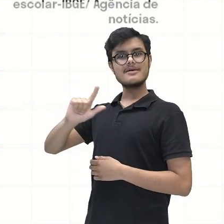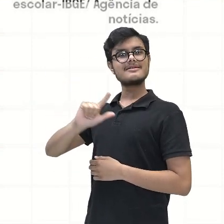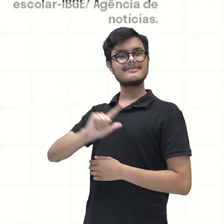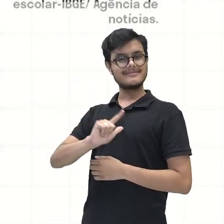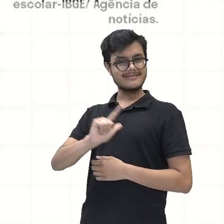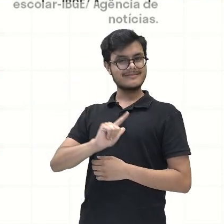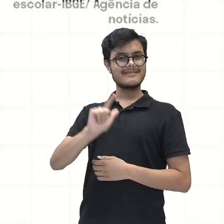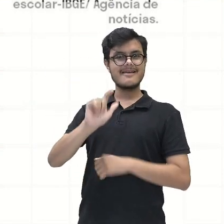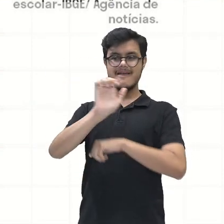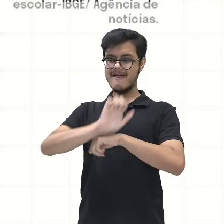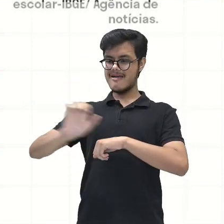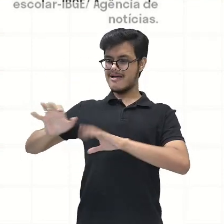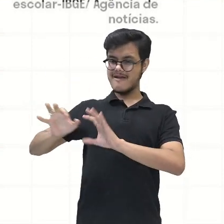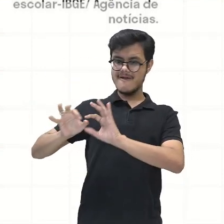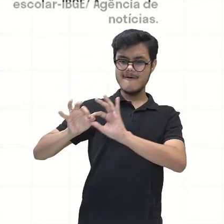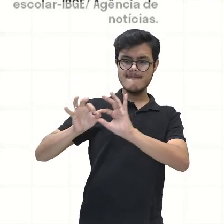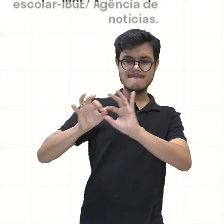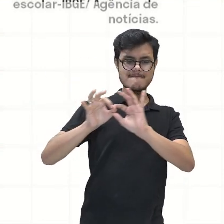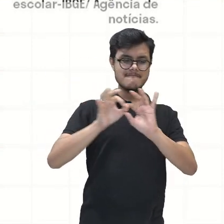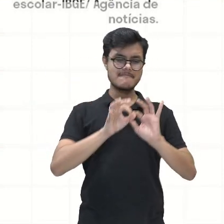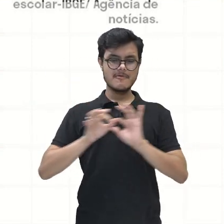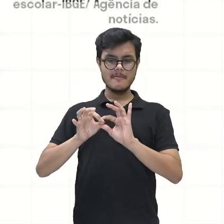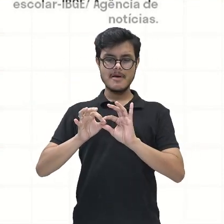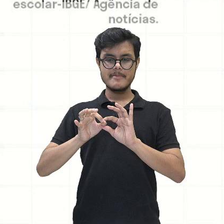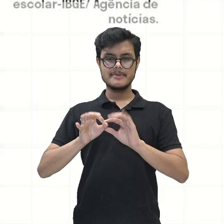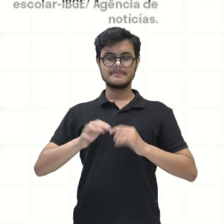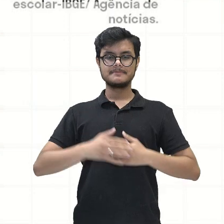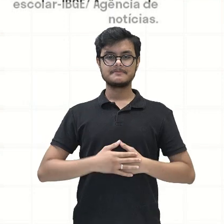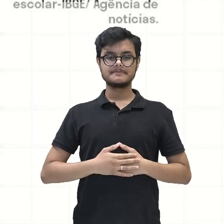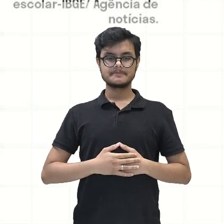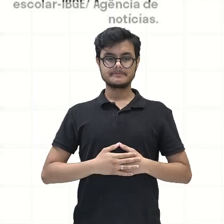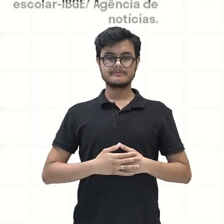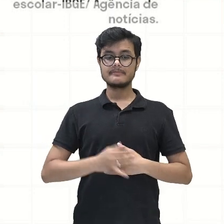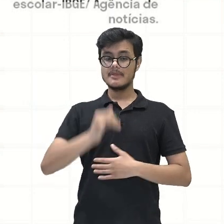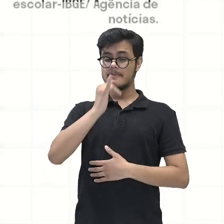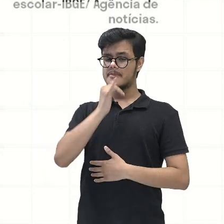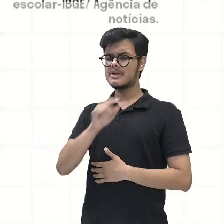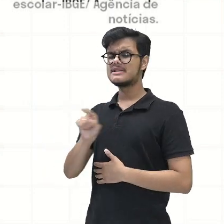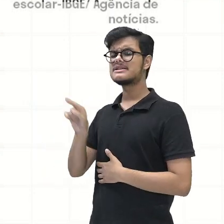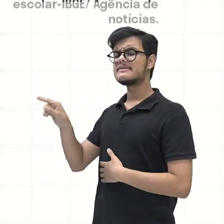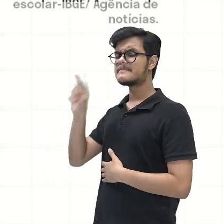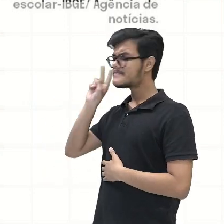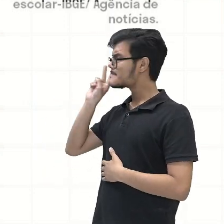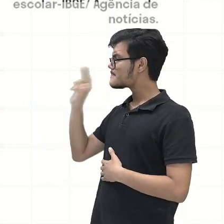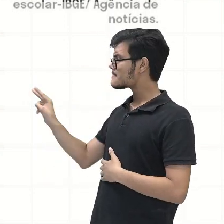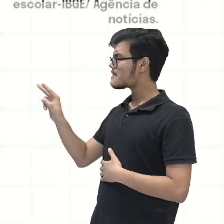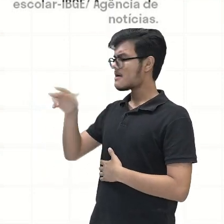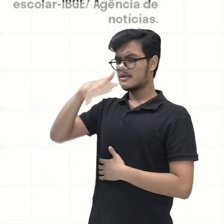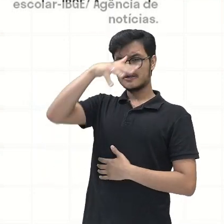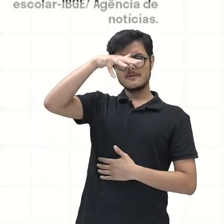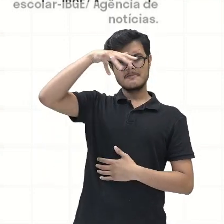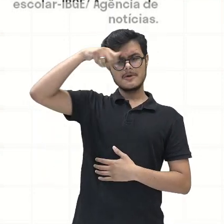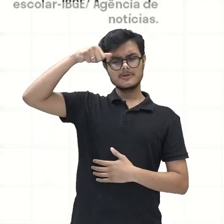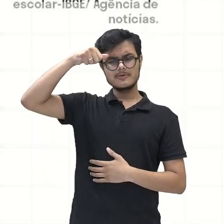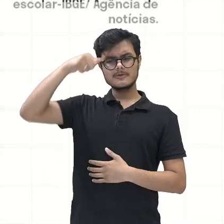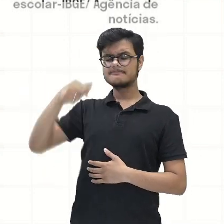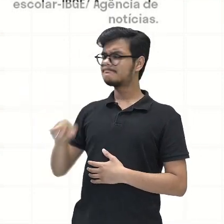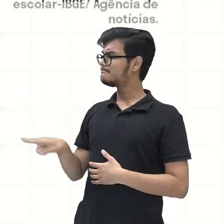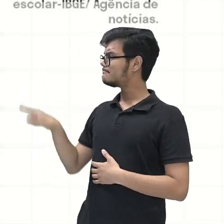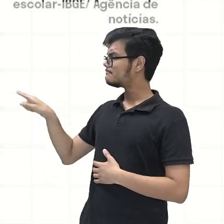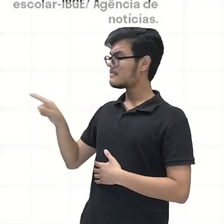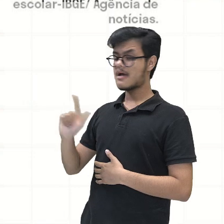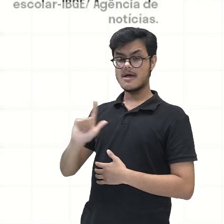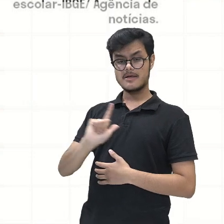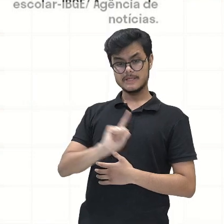limites estaduais, olha. Aqui, por exemplo, nessa região, olha, do Mato Grosso, a gente tem uma parte, que